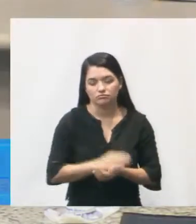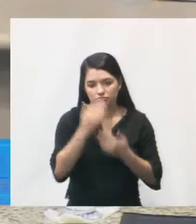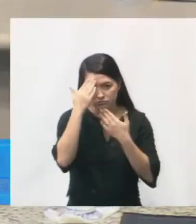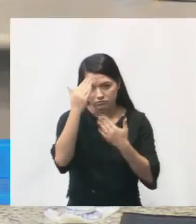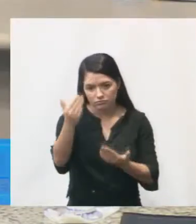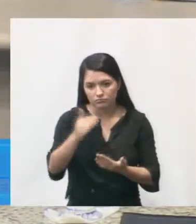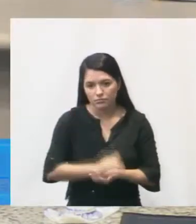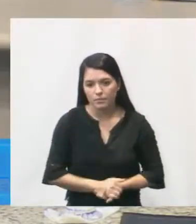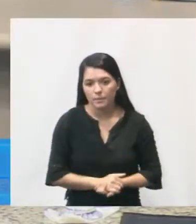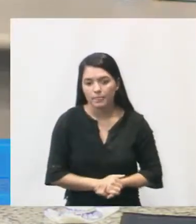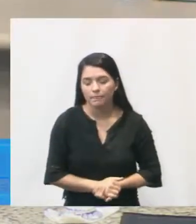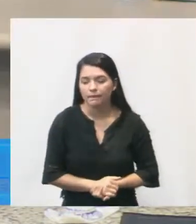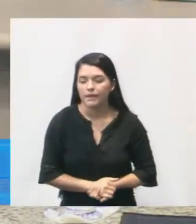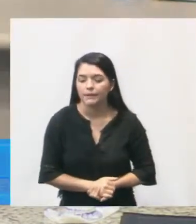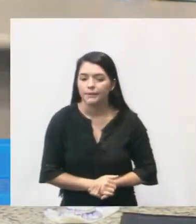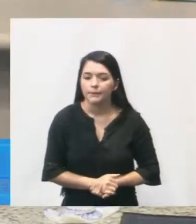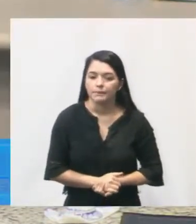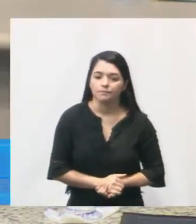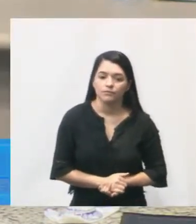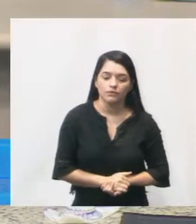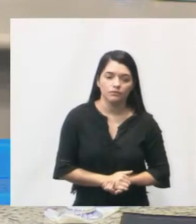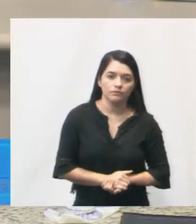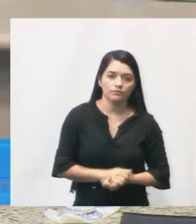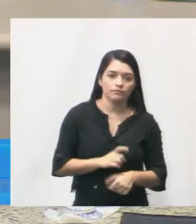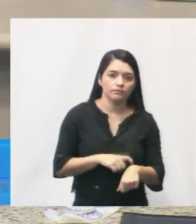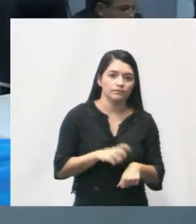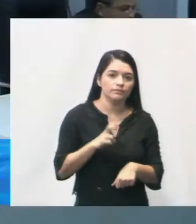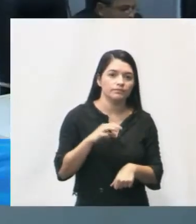discutir. Vereador Leonil, tempo de 5 minutos.